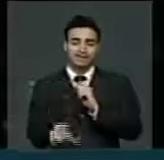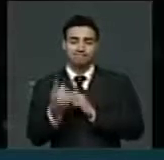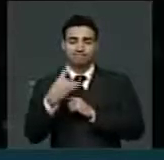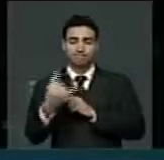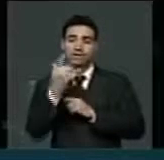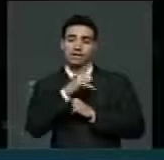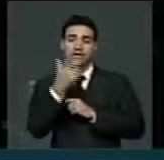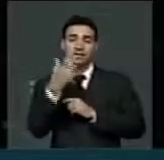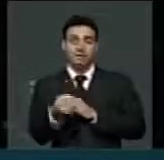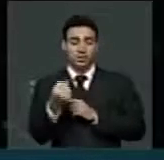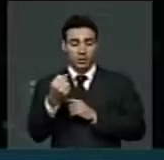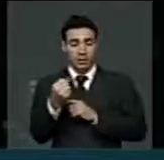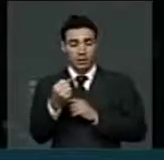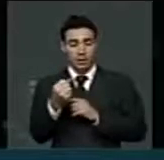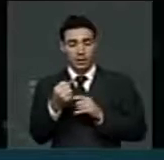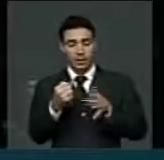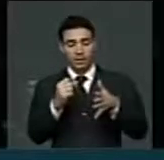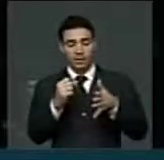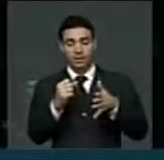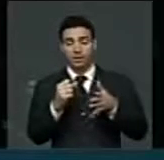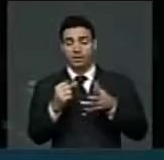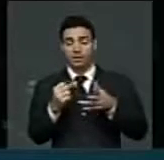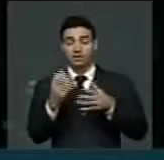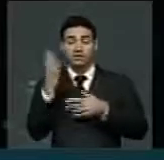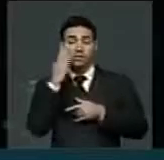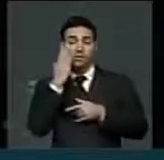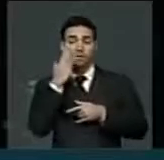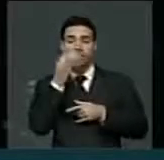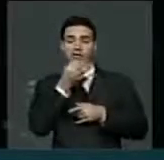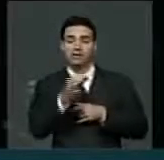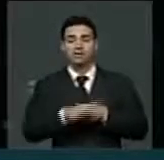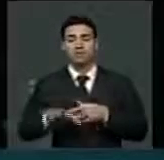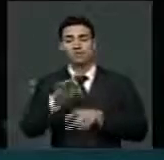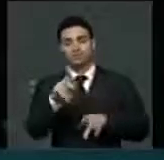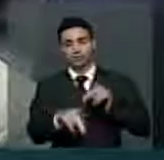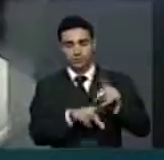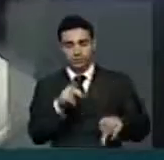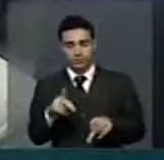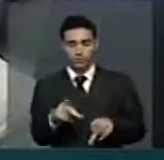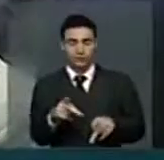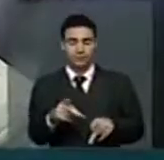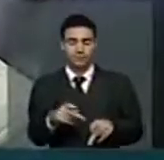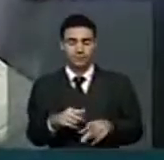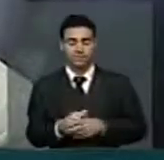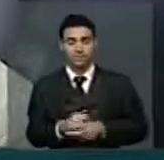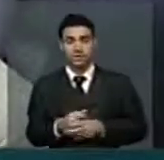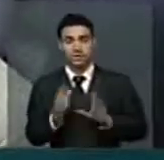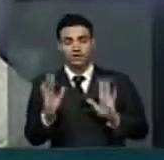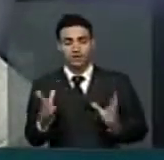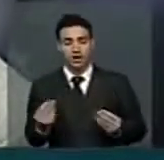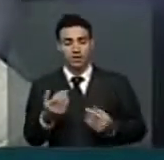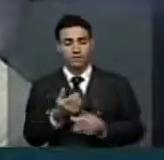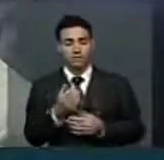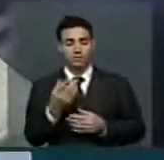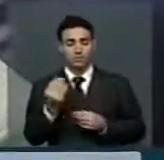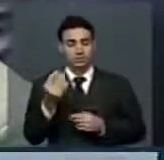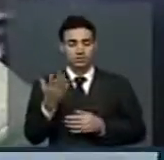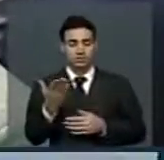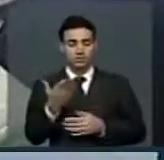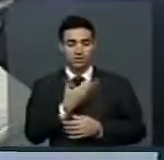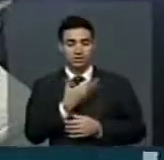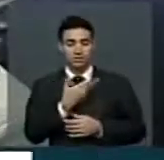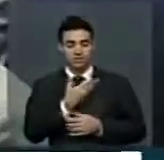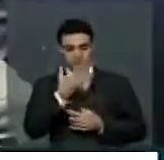querer ler o clamor das ruas. E eu ouvi aqui muitos colegas dizendo que as